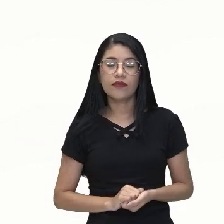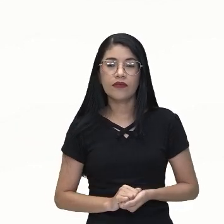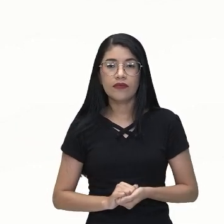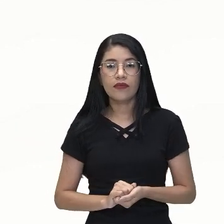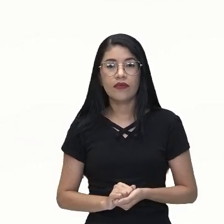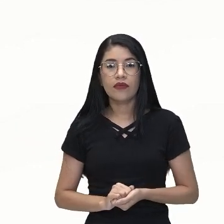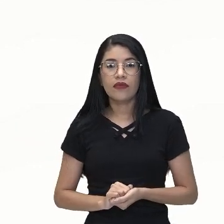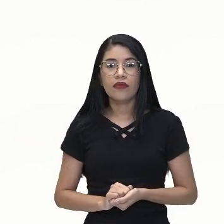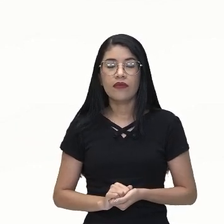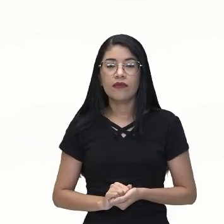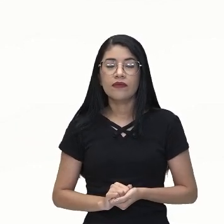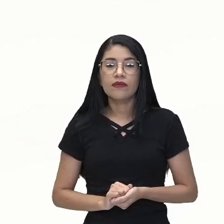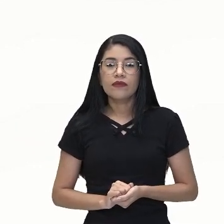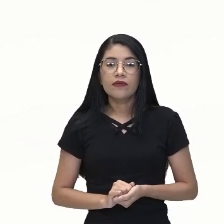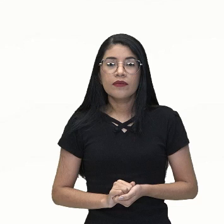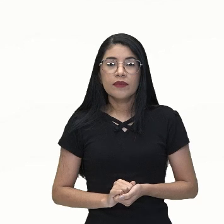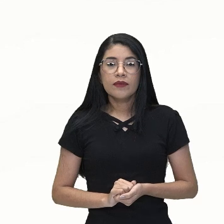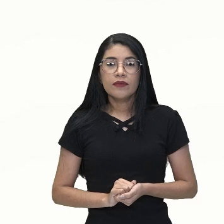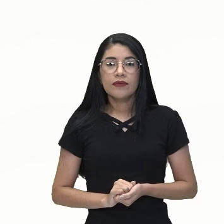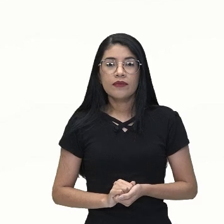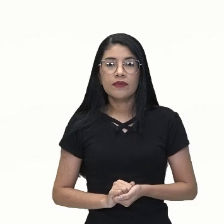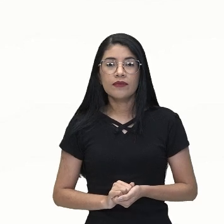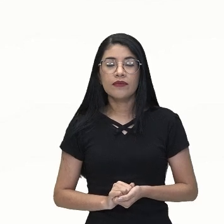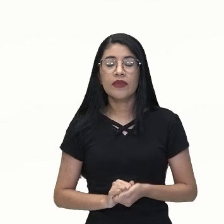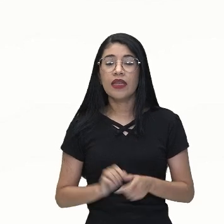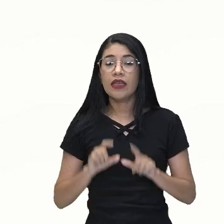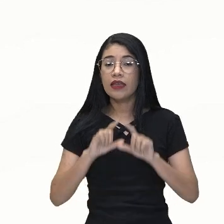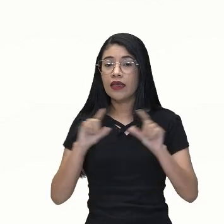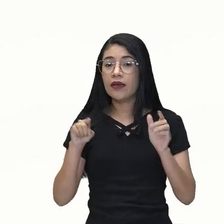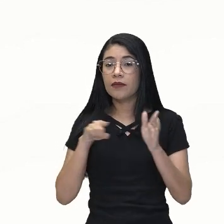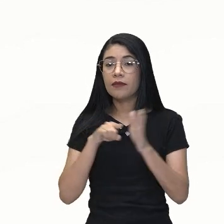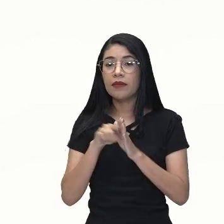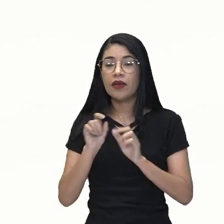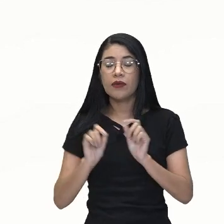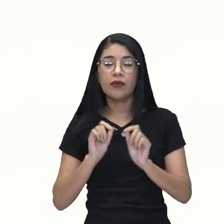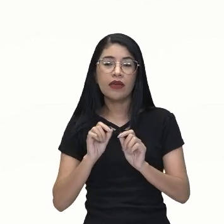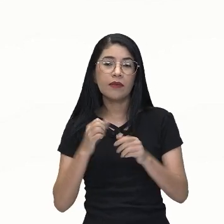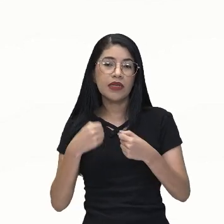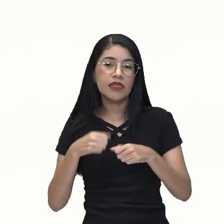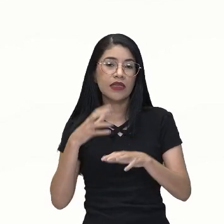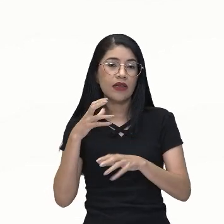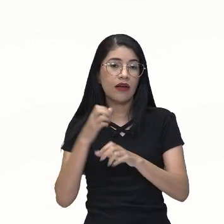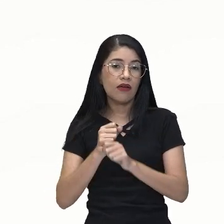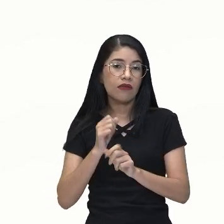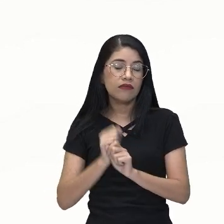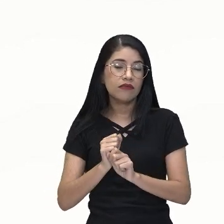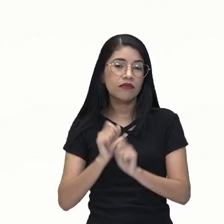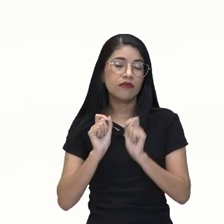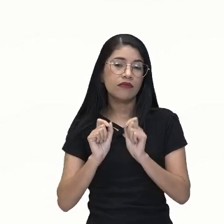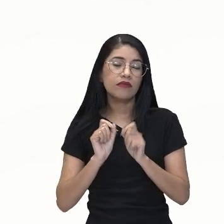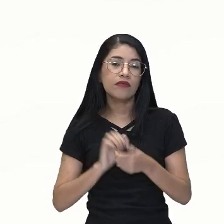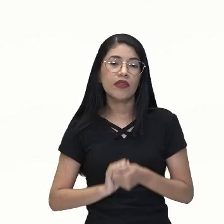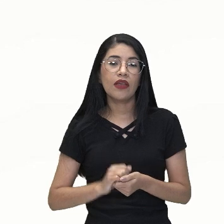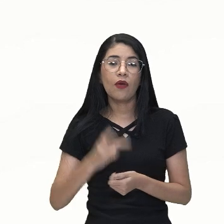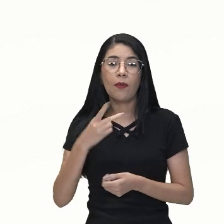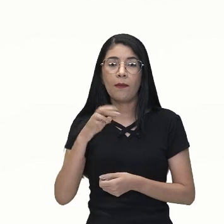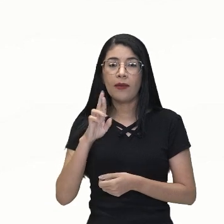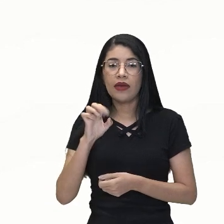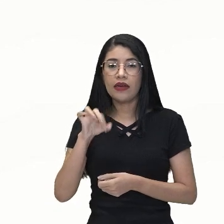ok? Ok. A questão pede que a gente calcule, aqui no caso, o perímetro,